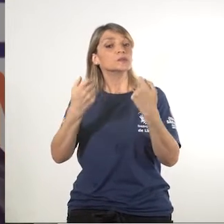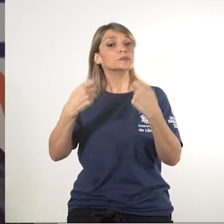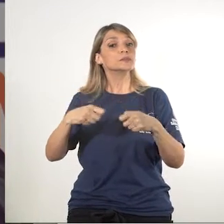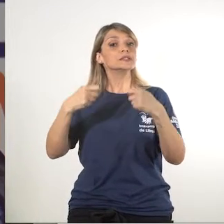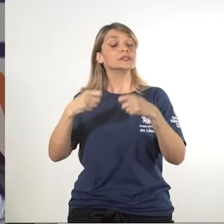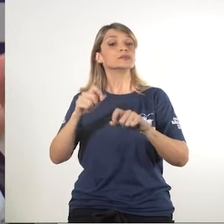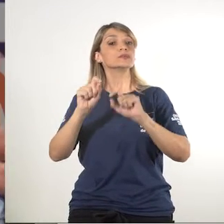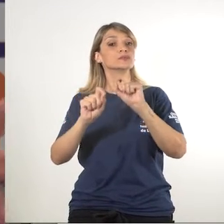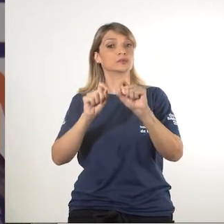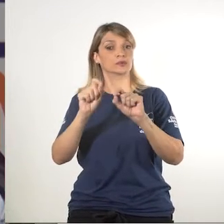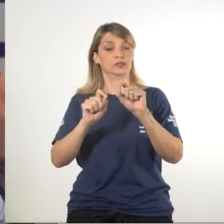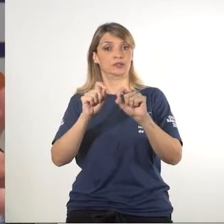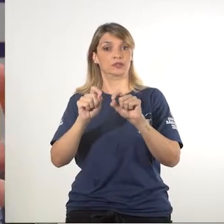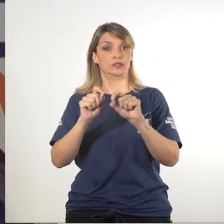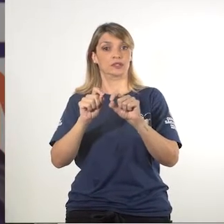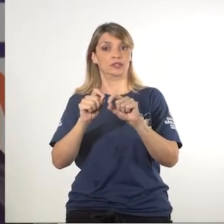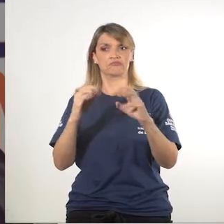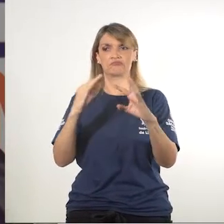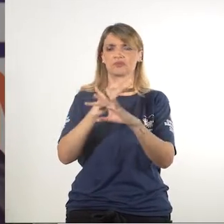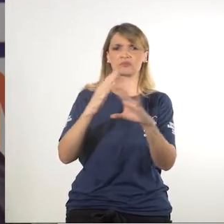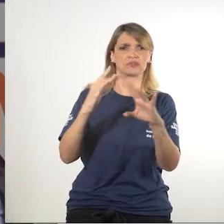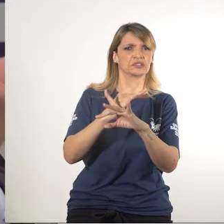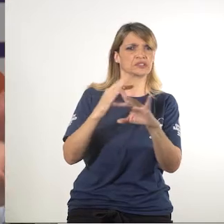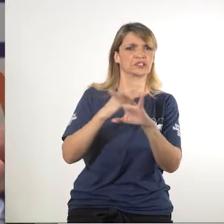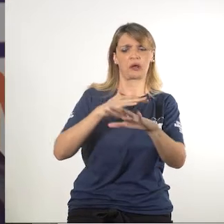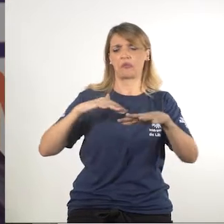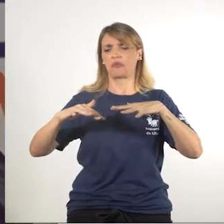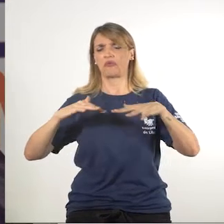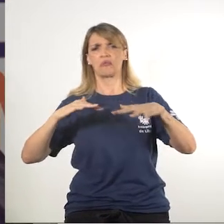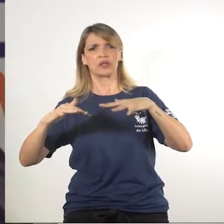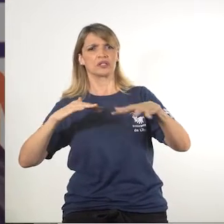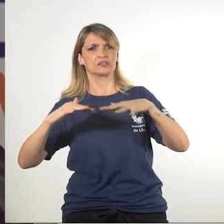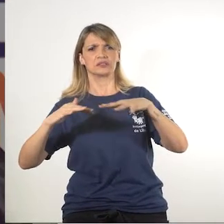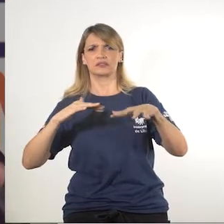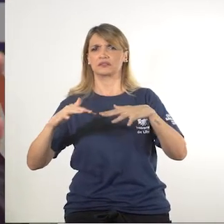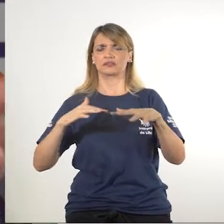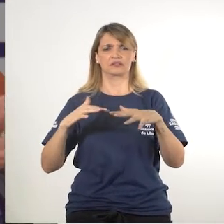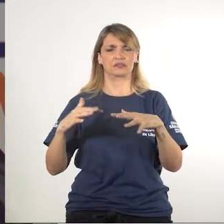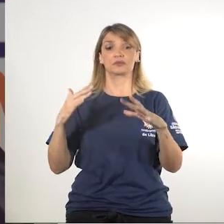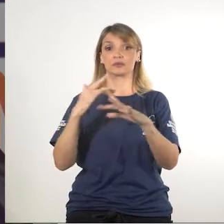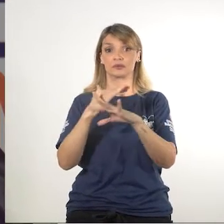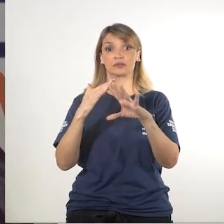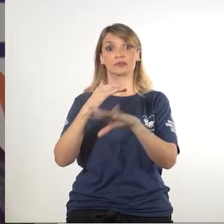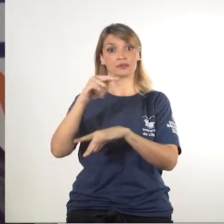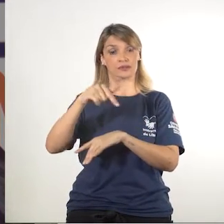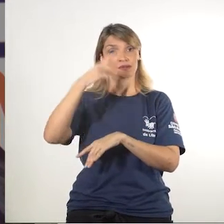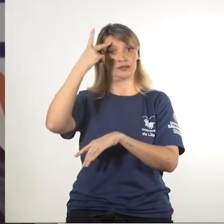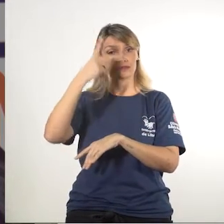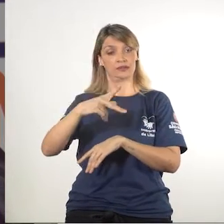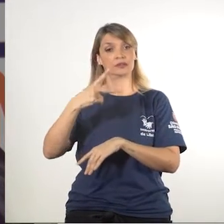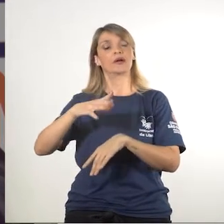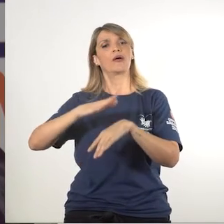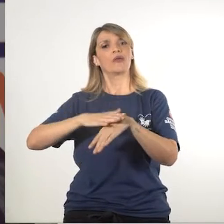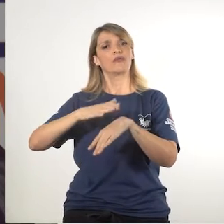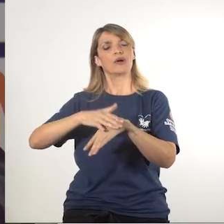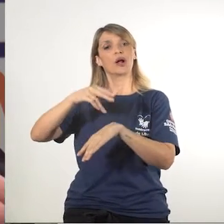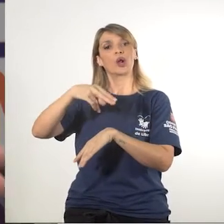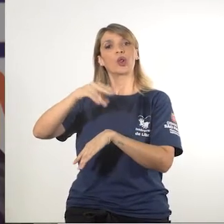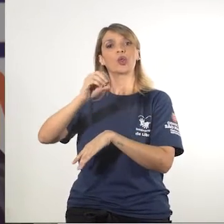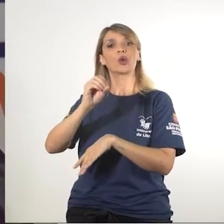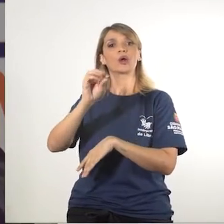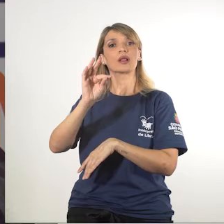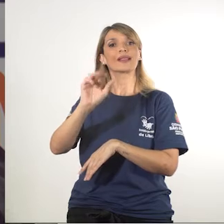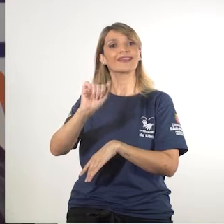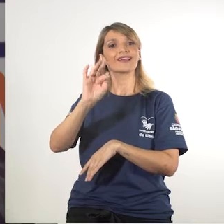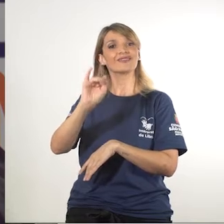exigem alguma mobilidade, alguma movimentação, alguma presença pessoal. Então, nós fizemos essa cesta de notas fiscais, nós também